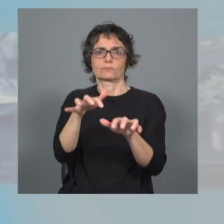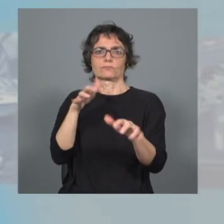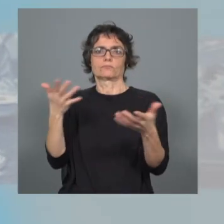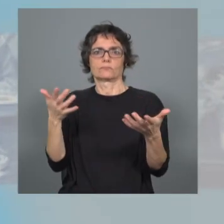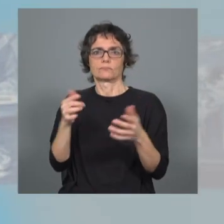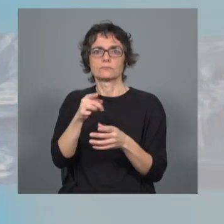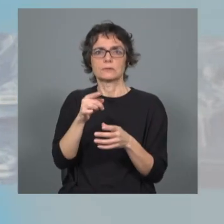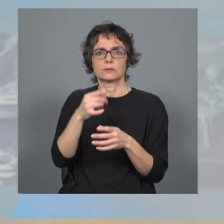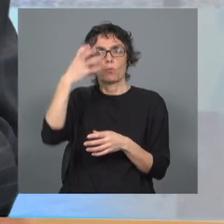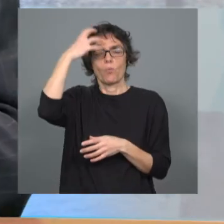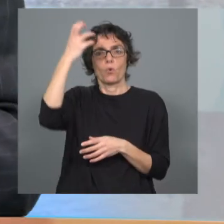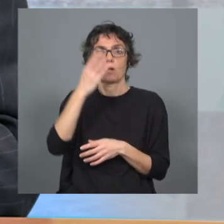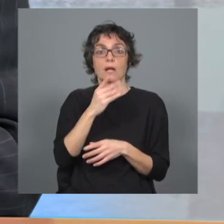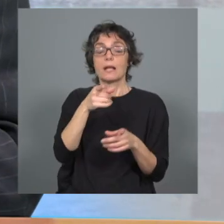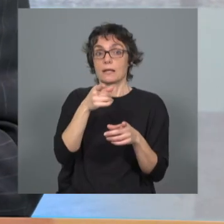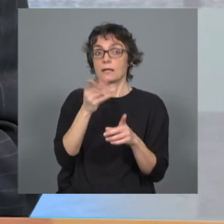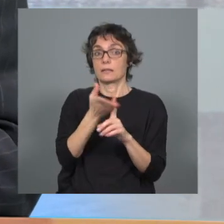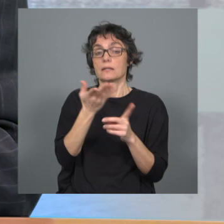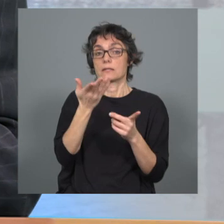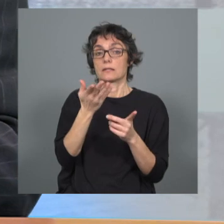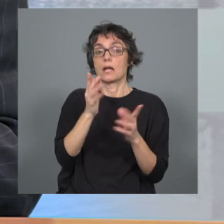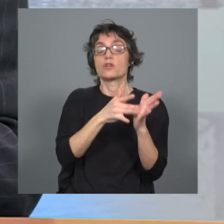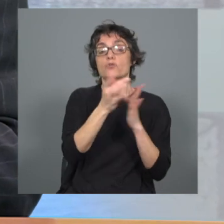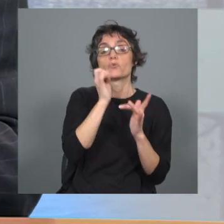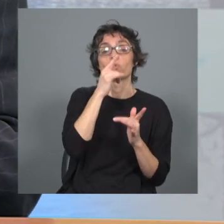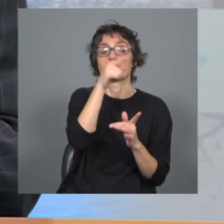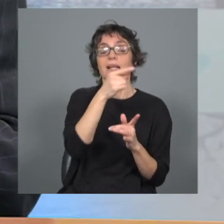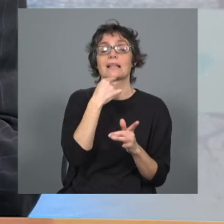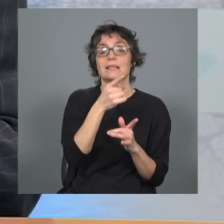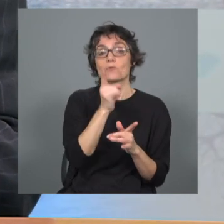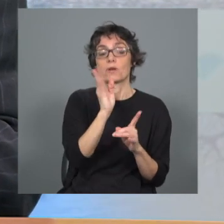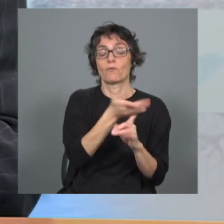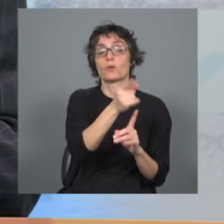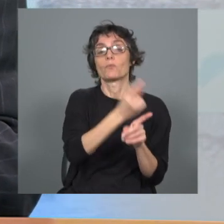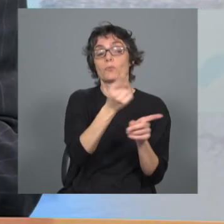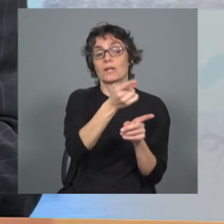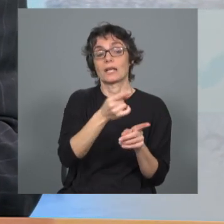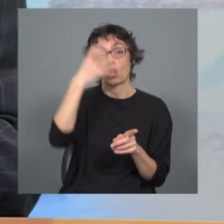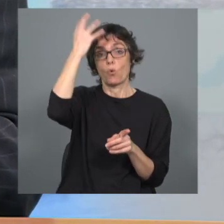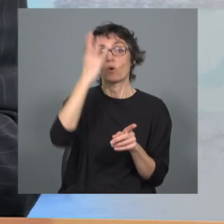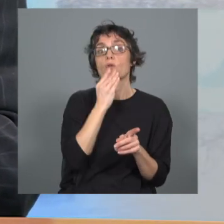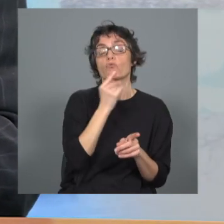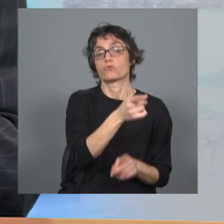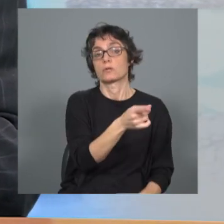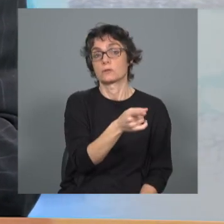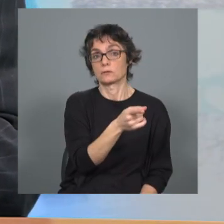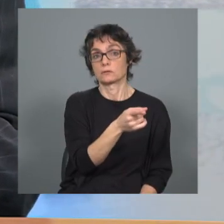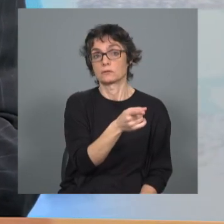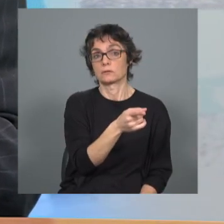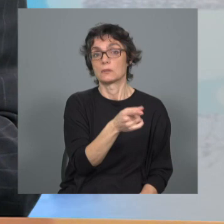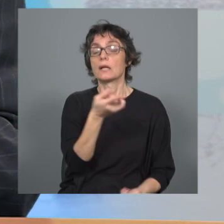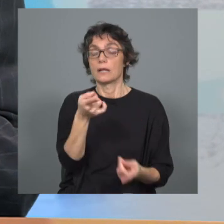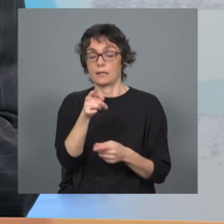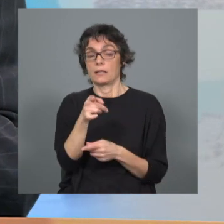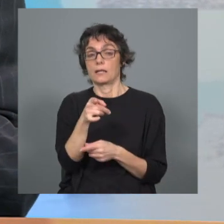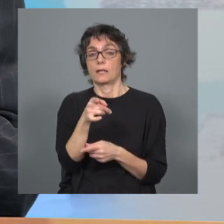dos judeus, mas no fundo é exatamente uma realidade que eu diria que tem uma dimensão